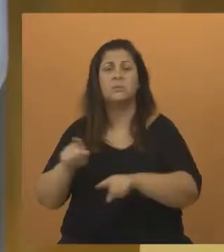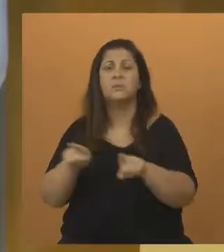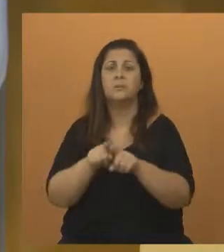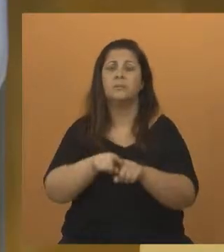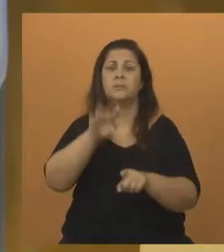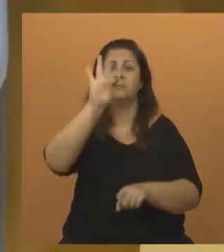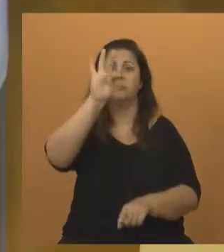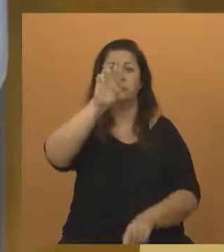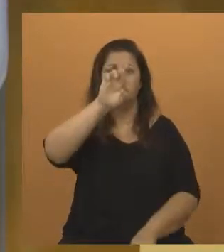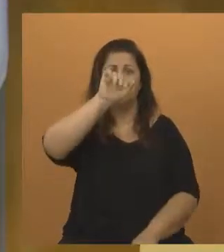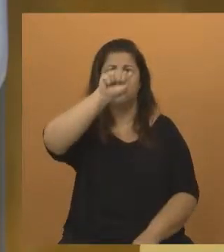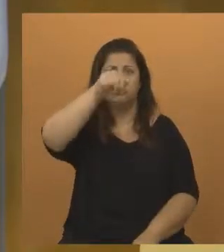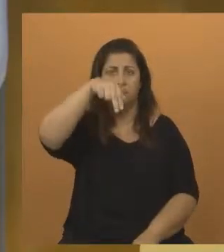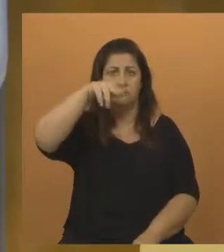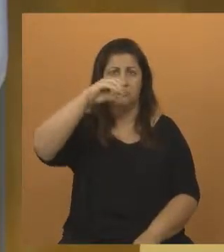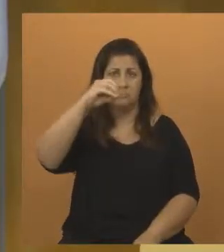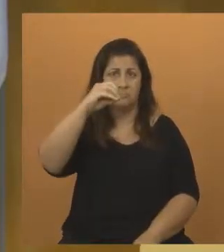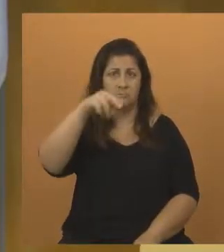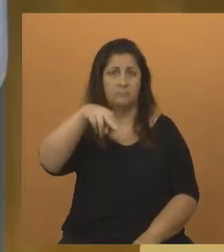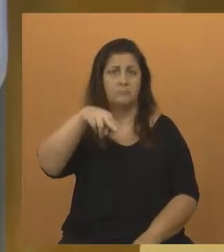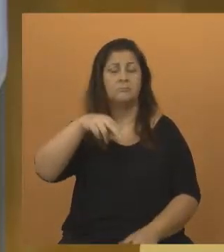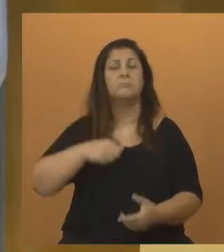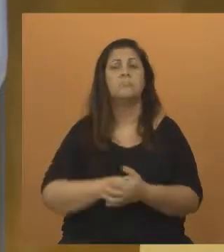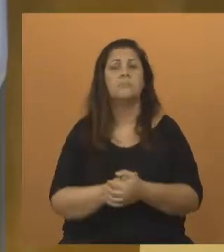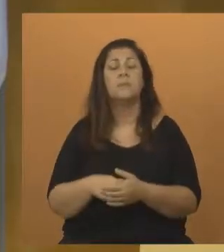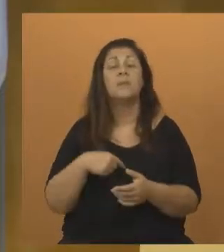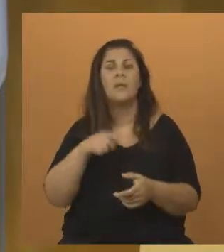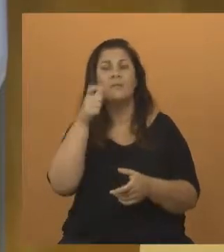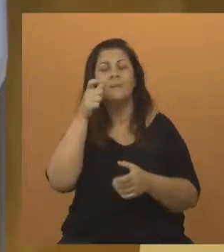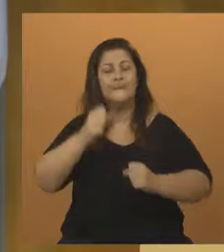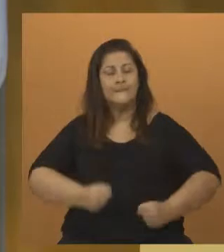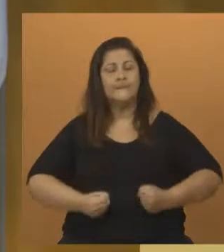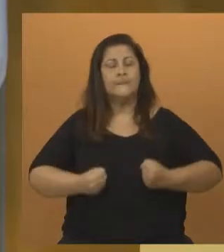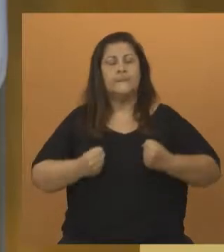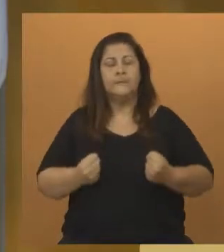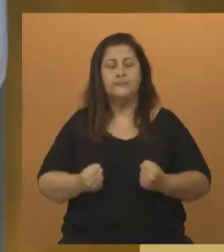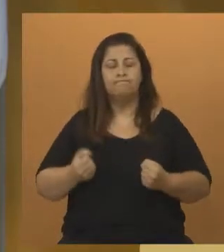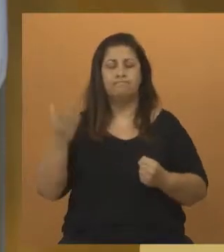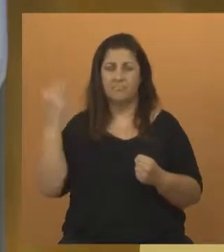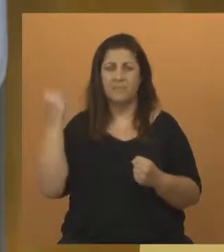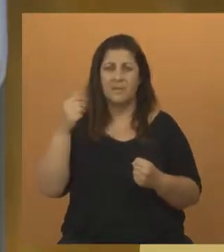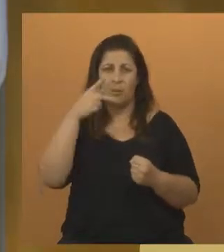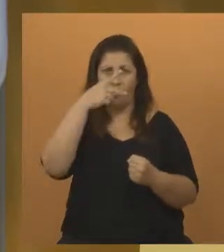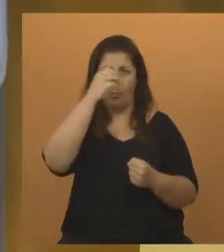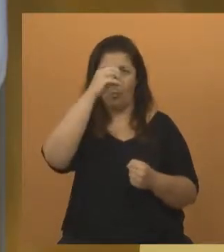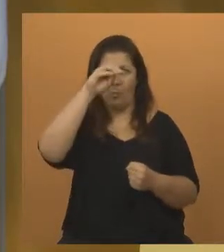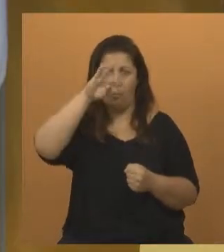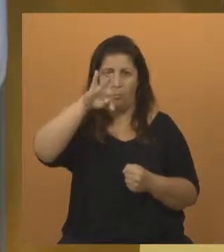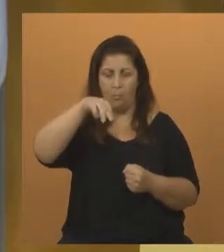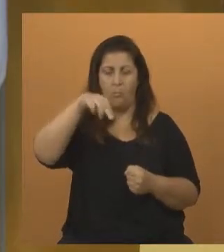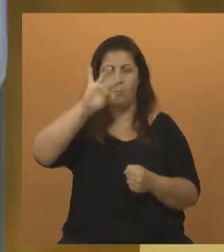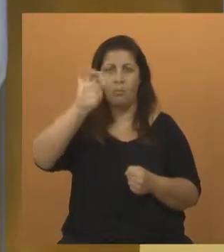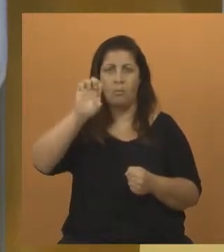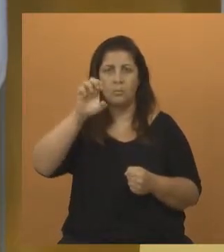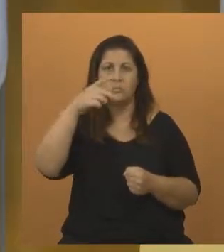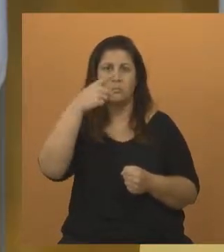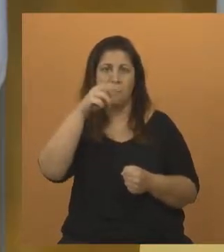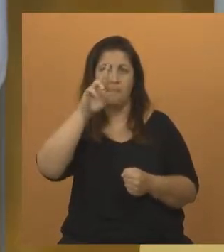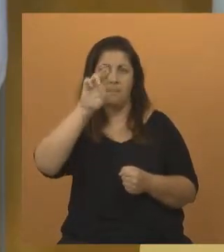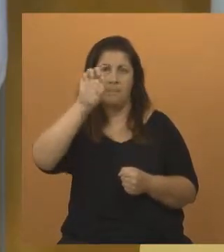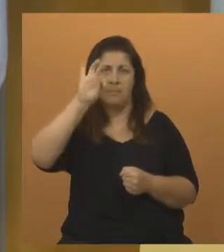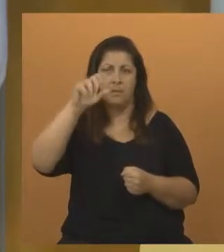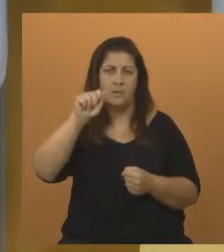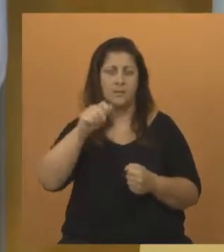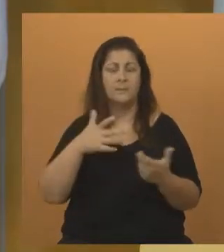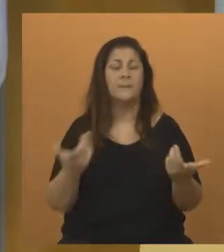também. Então, eu vi o esforço do pessoal do Ponte Preta na época, Paulinho, nós estávamos juntos, tentando, inclusive,